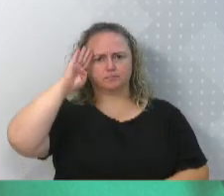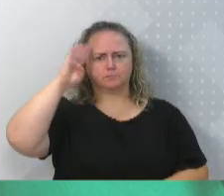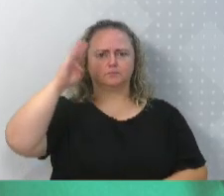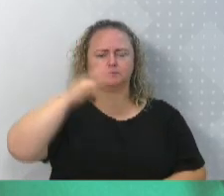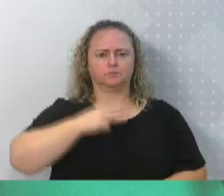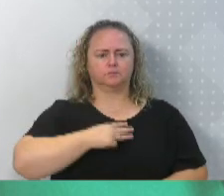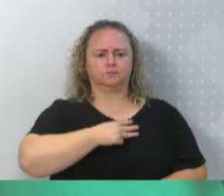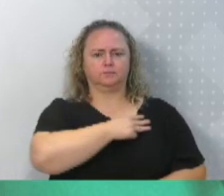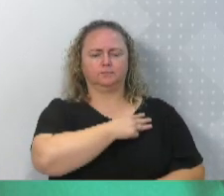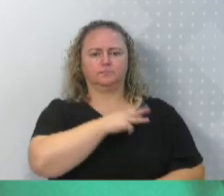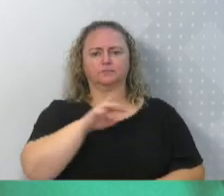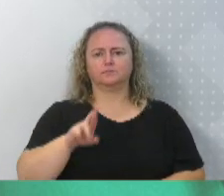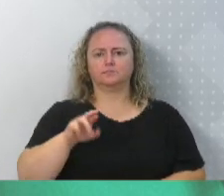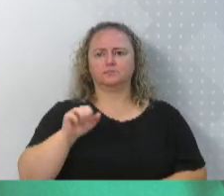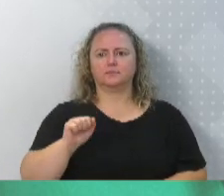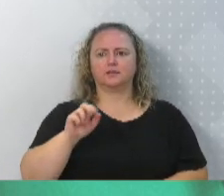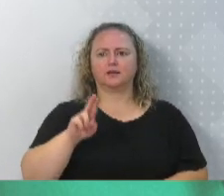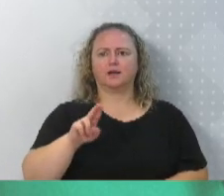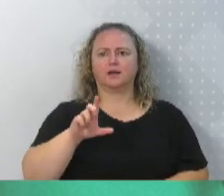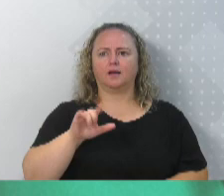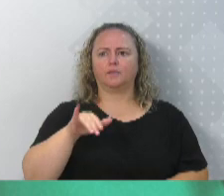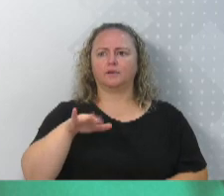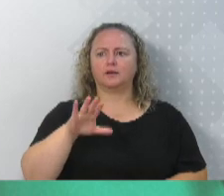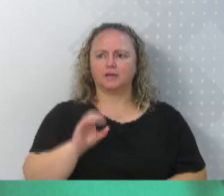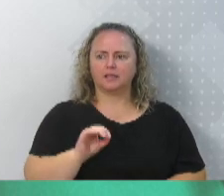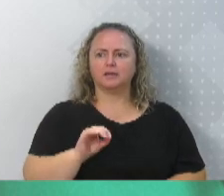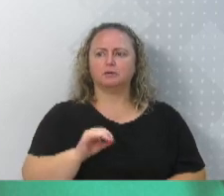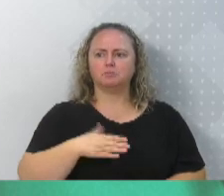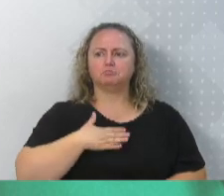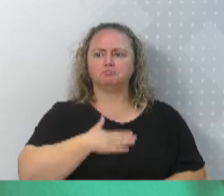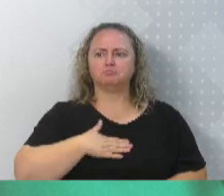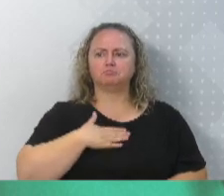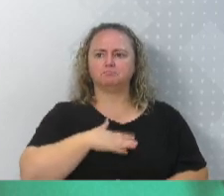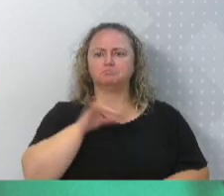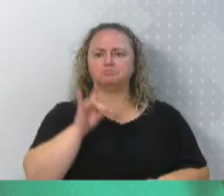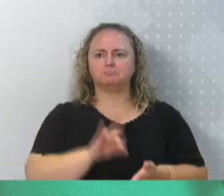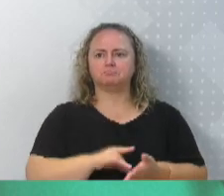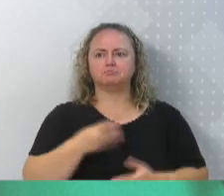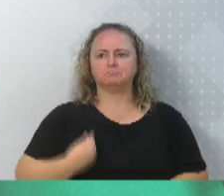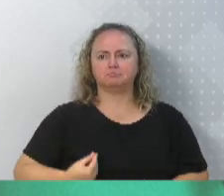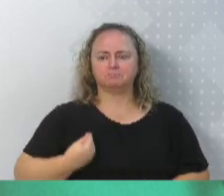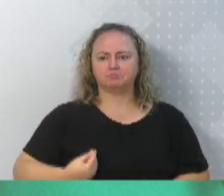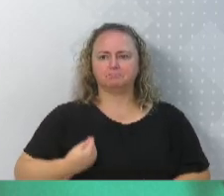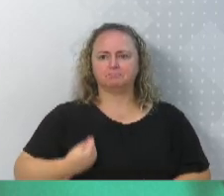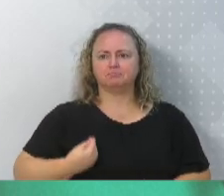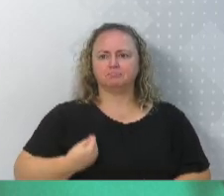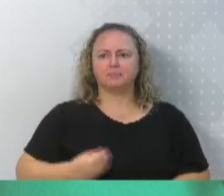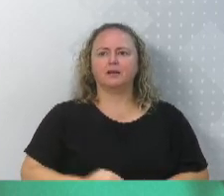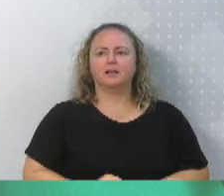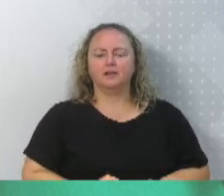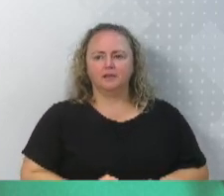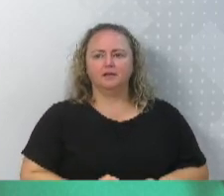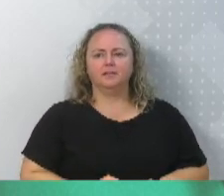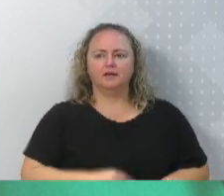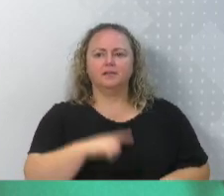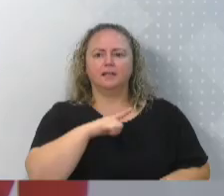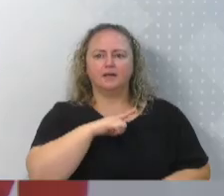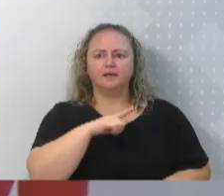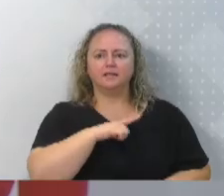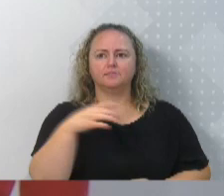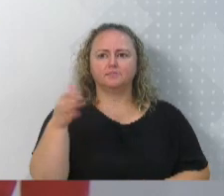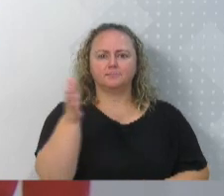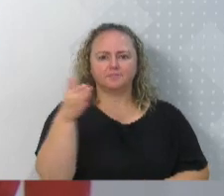as homenagens né saudando os veteranos presentes né fez ali o atiramento do Pavilhão Nacional execução do Hino